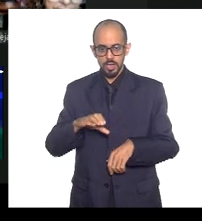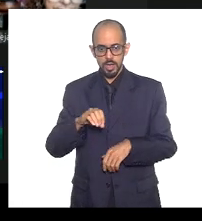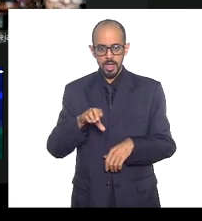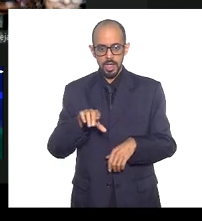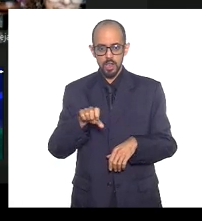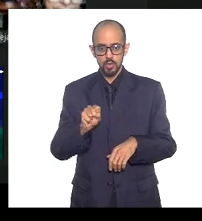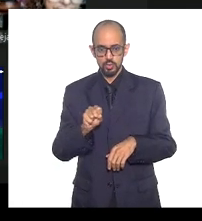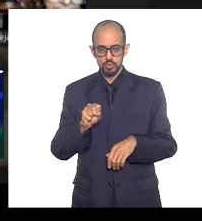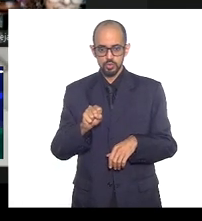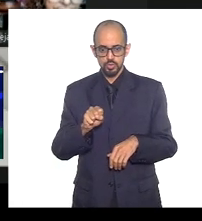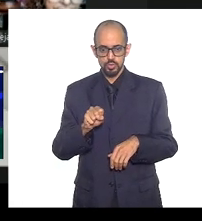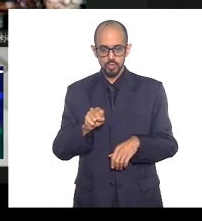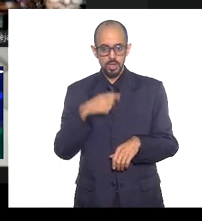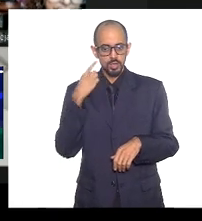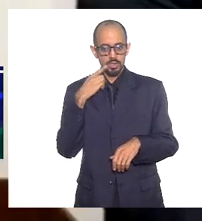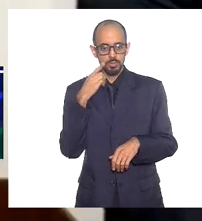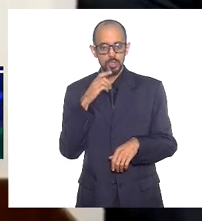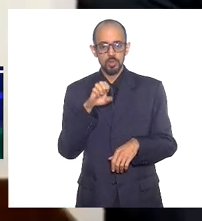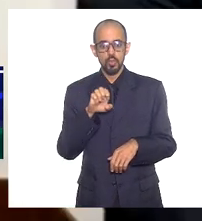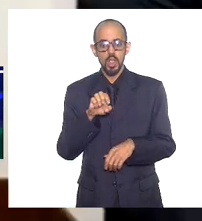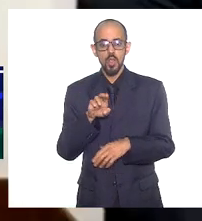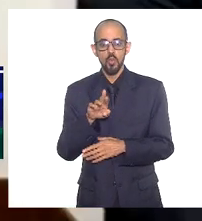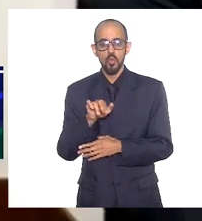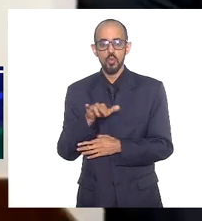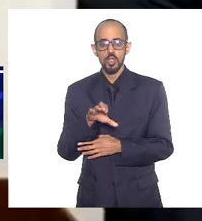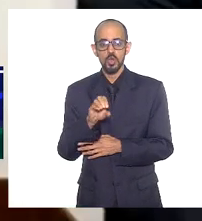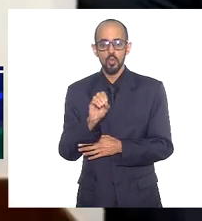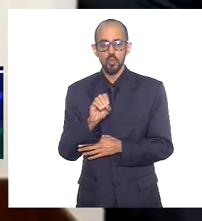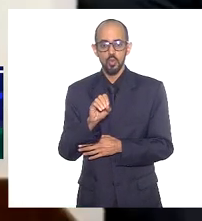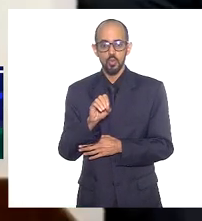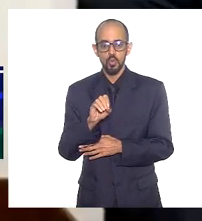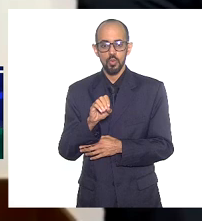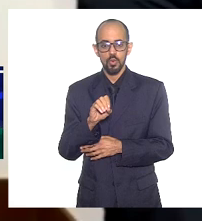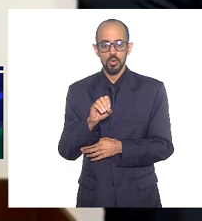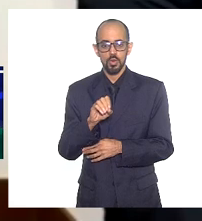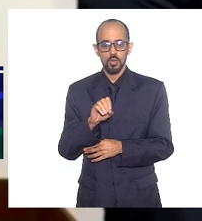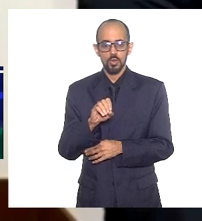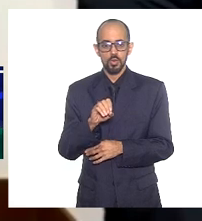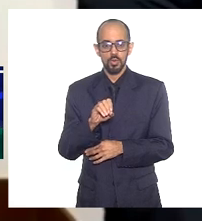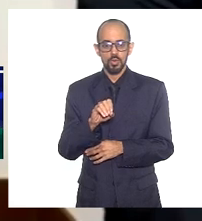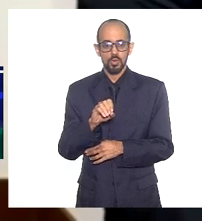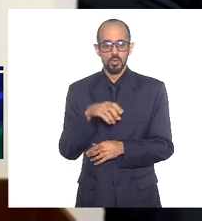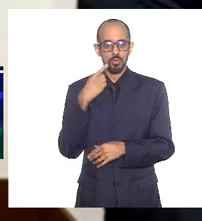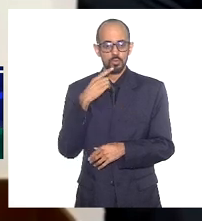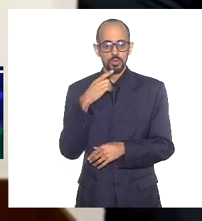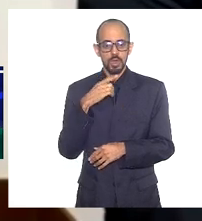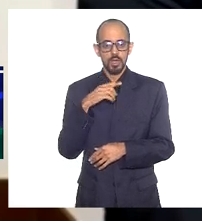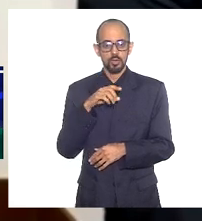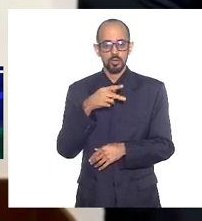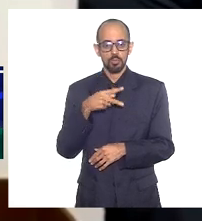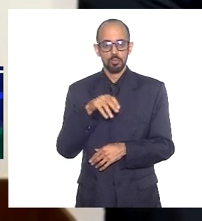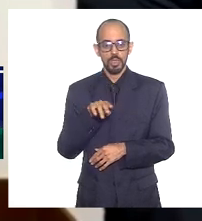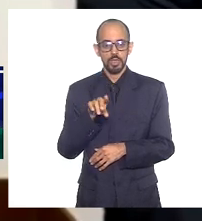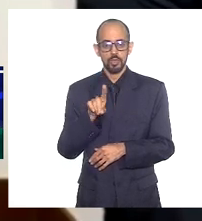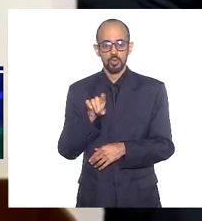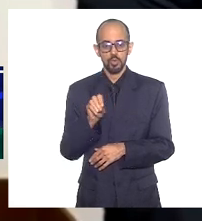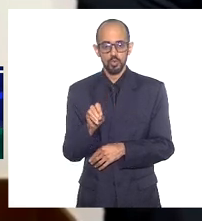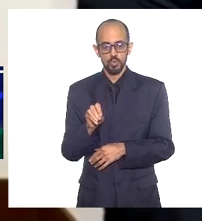Macedo. Deputado Eurico Júnior. Deputado Eurico Júnior. Deputado Pedro Ricardo.